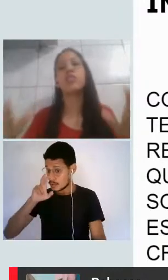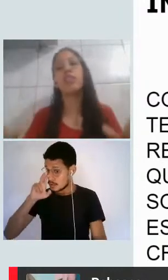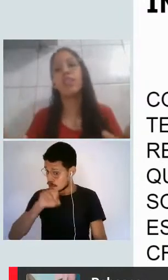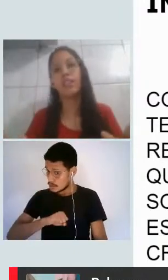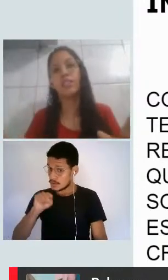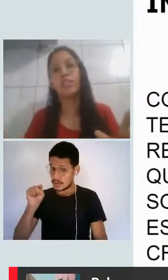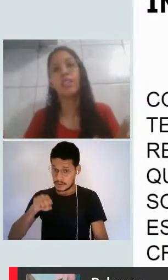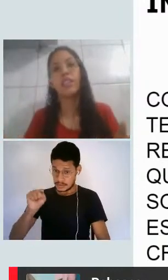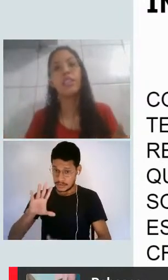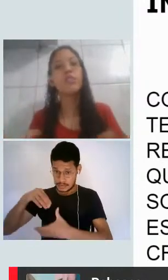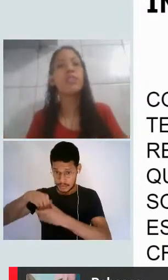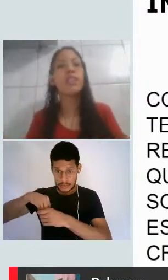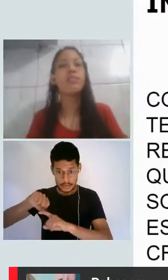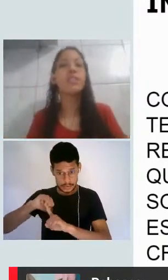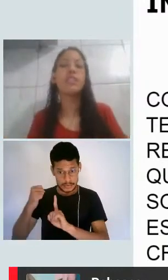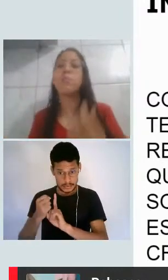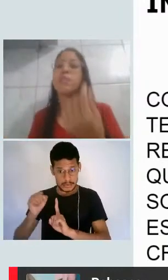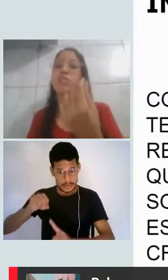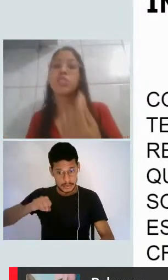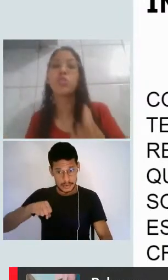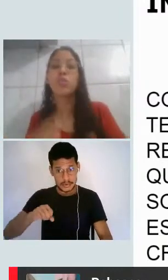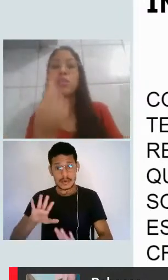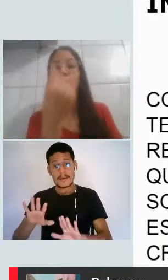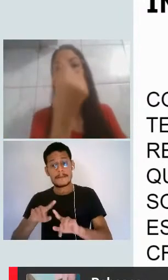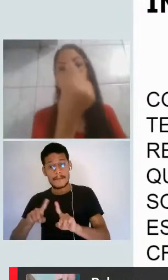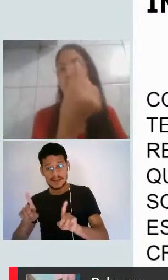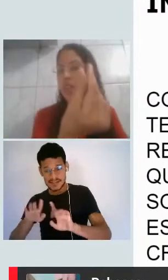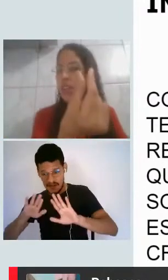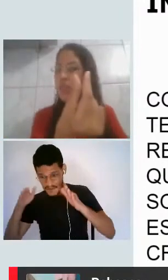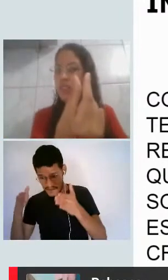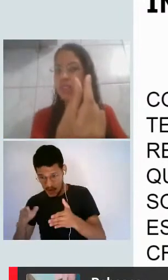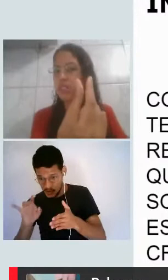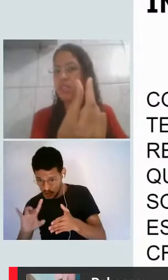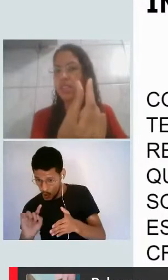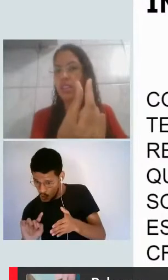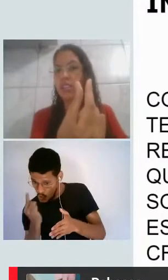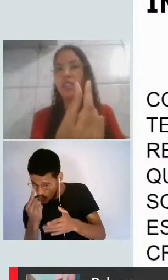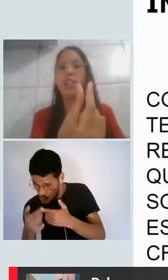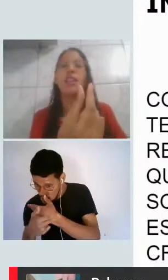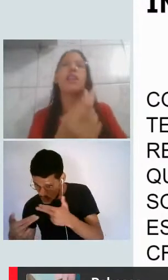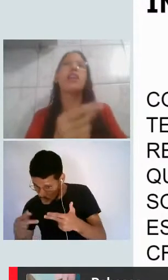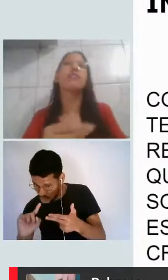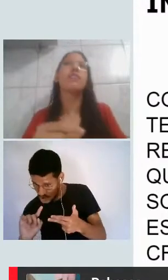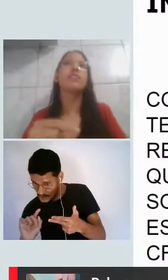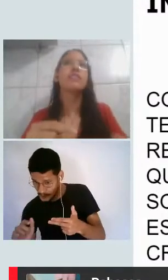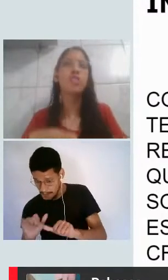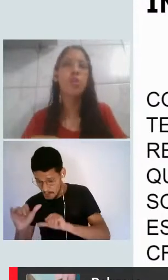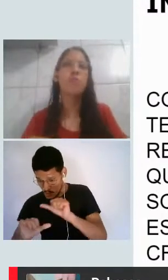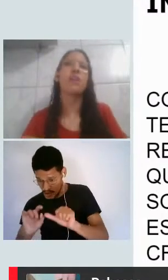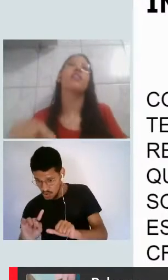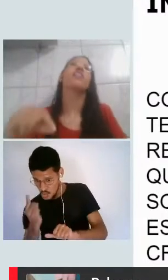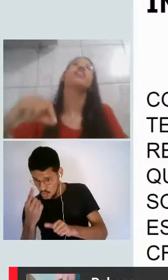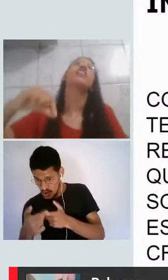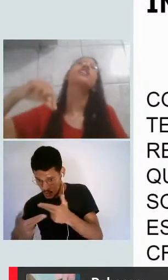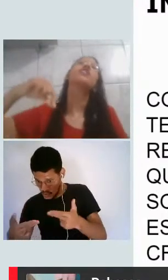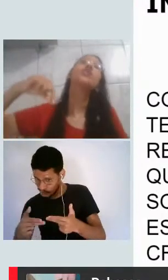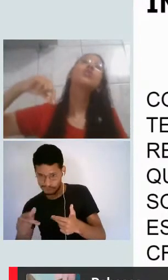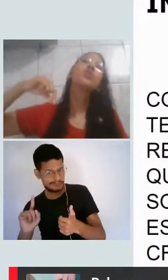na sociedade, que não vai refletir apenas na transformação de um elemento da sociedade. Ela vai